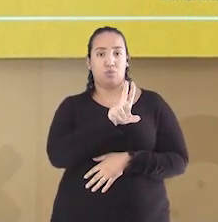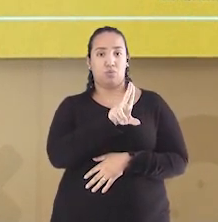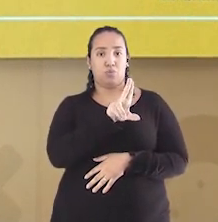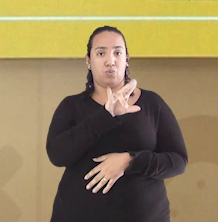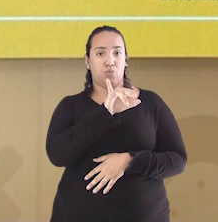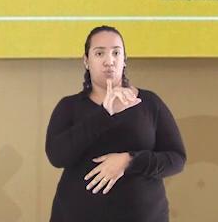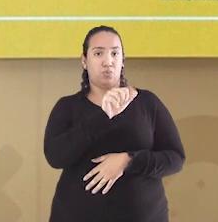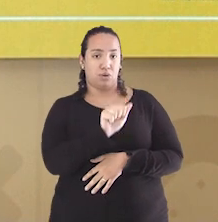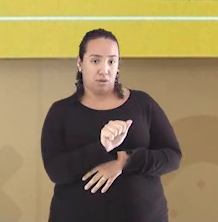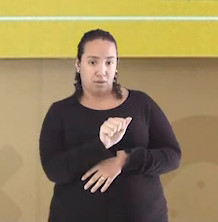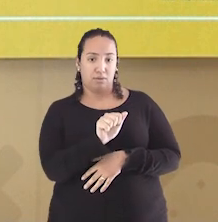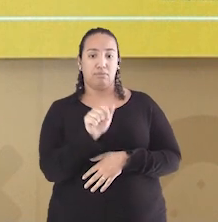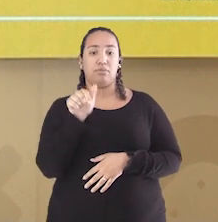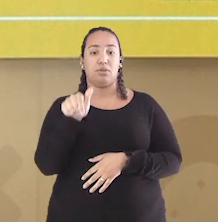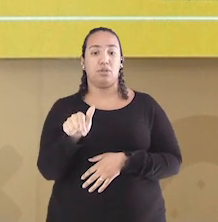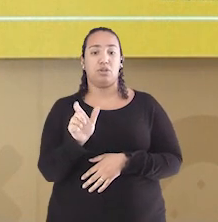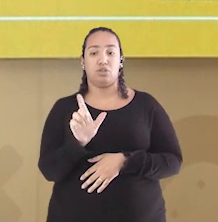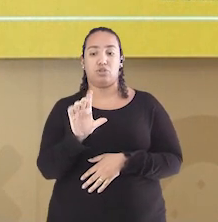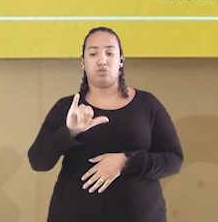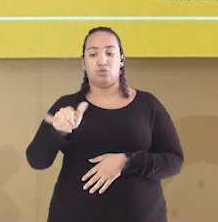E também o jogue.